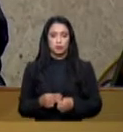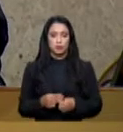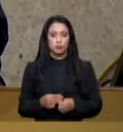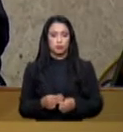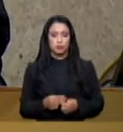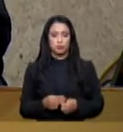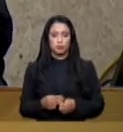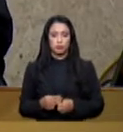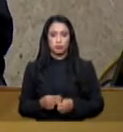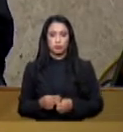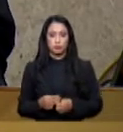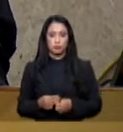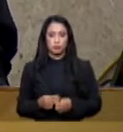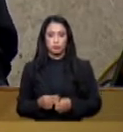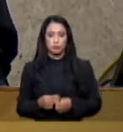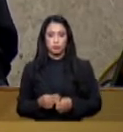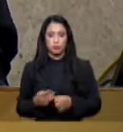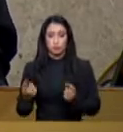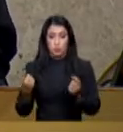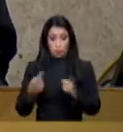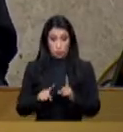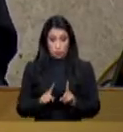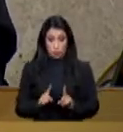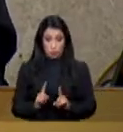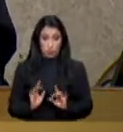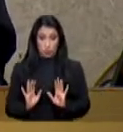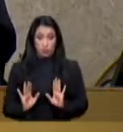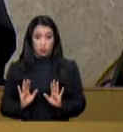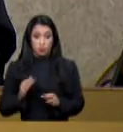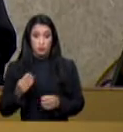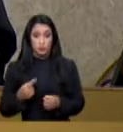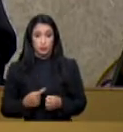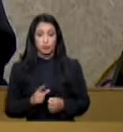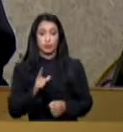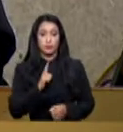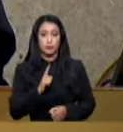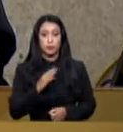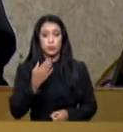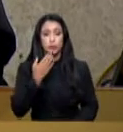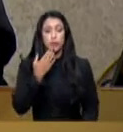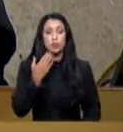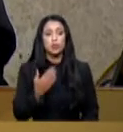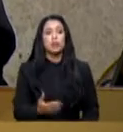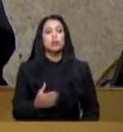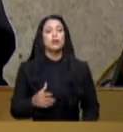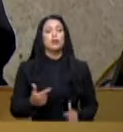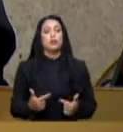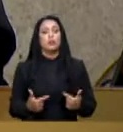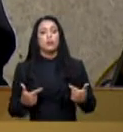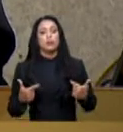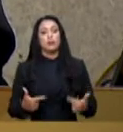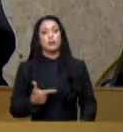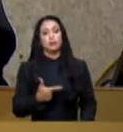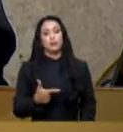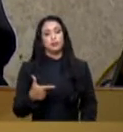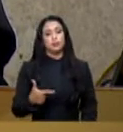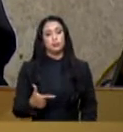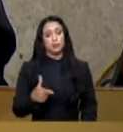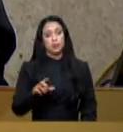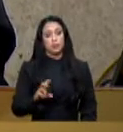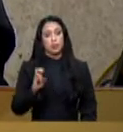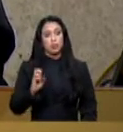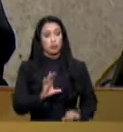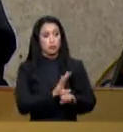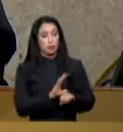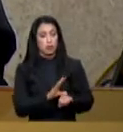limítrofes. Contra essa disposição, os requerentes aduziram a violação do artigo 25, parágrafo 3º da Carta